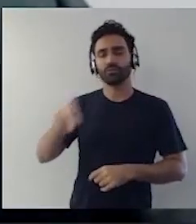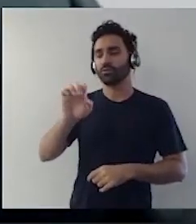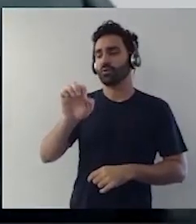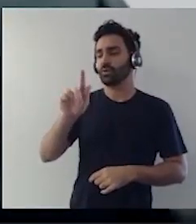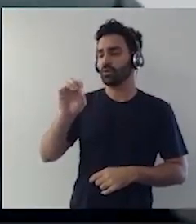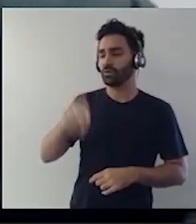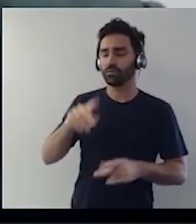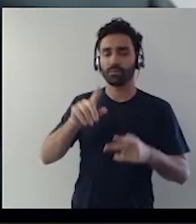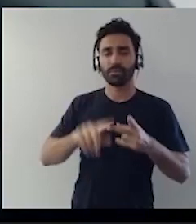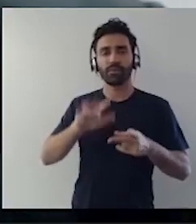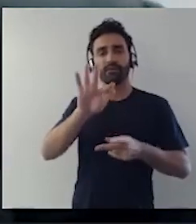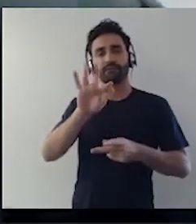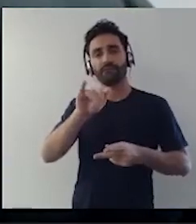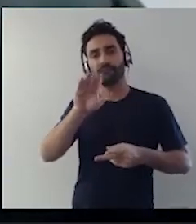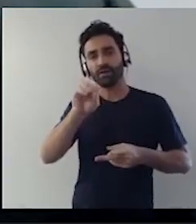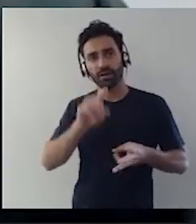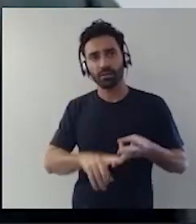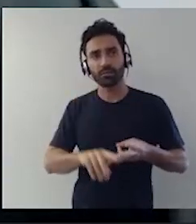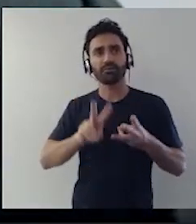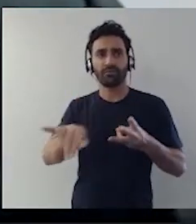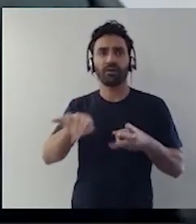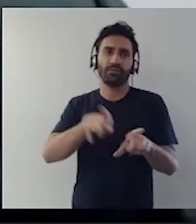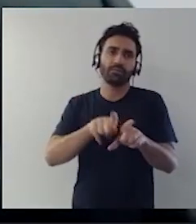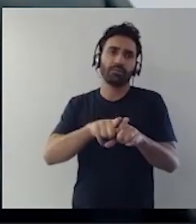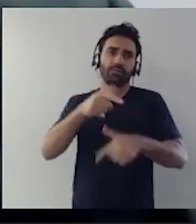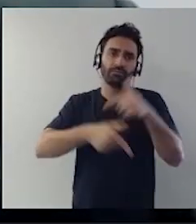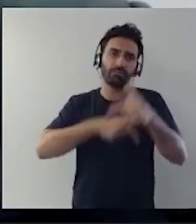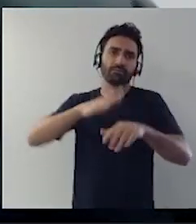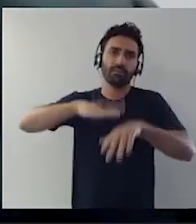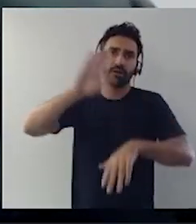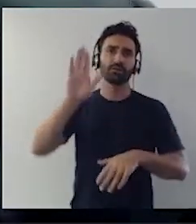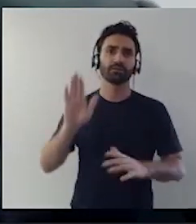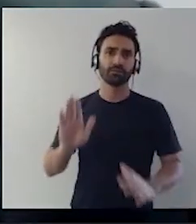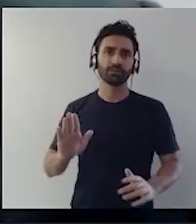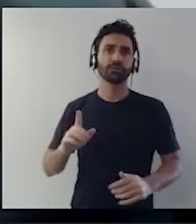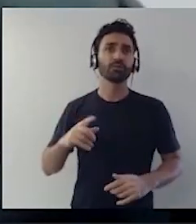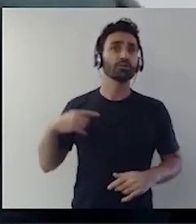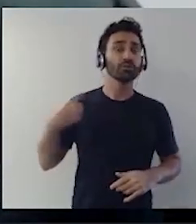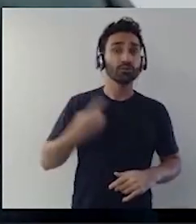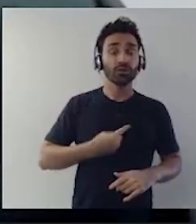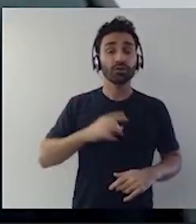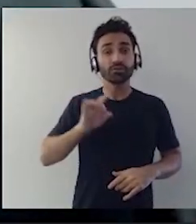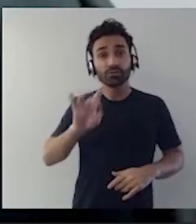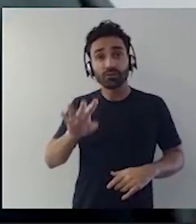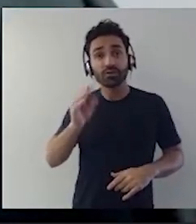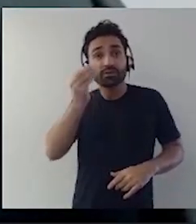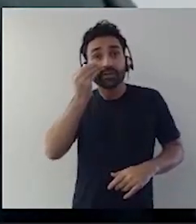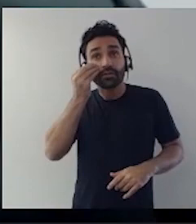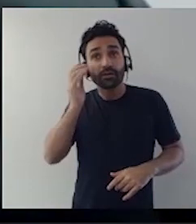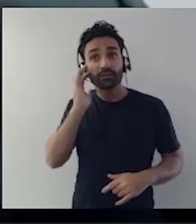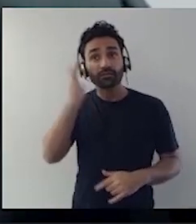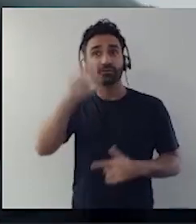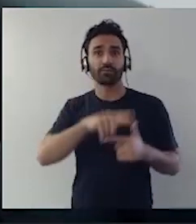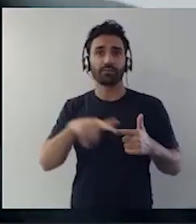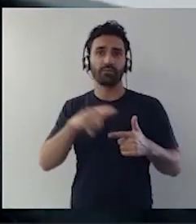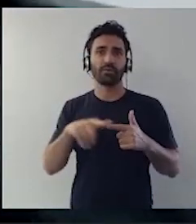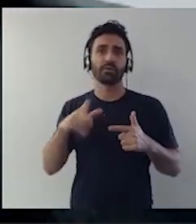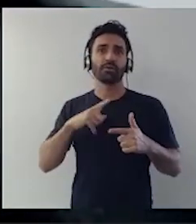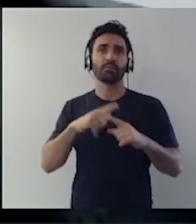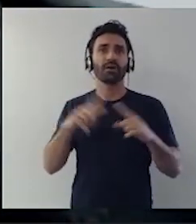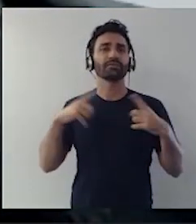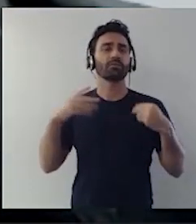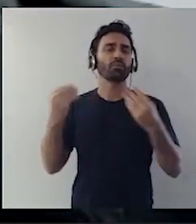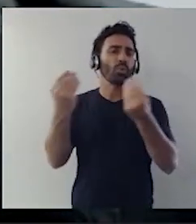vão trazer mais uma dezena deles. E nós estaremos só a tatear a ponta do iceberg. Tem muita